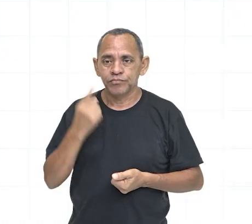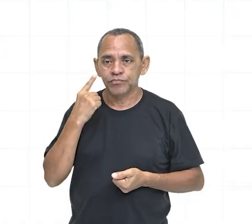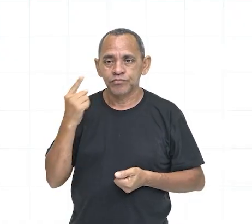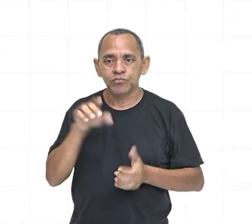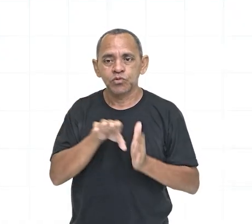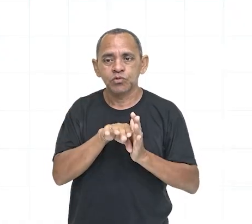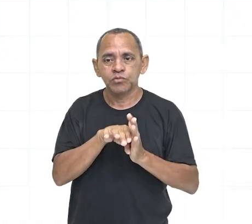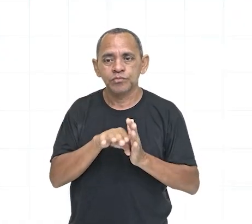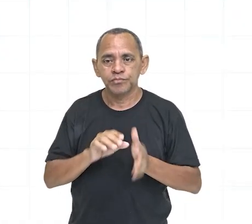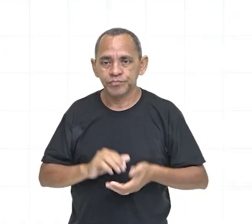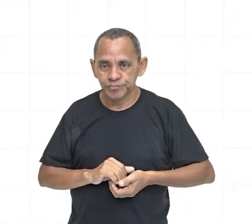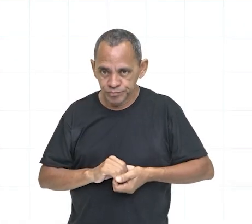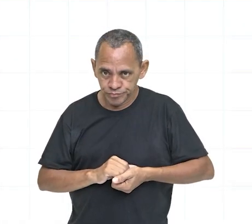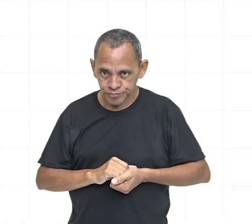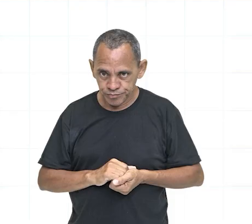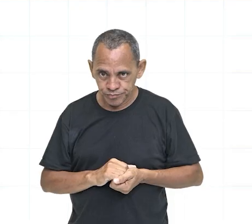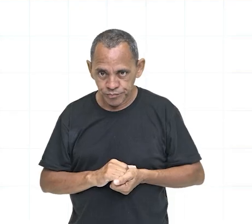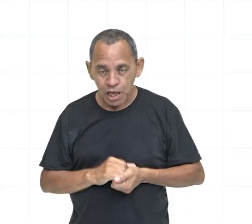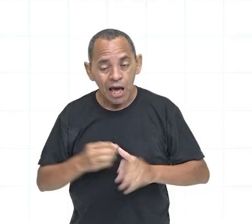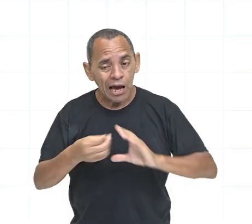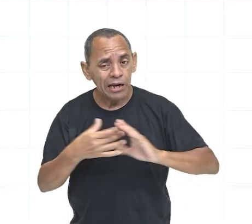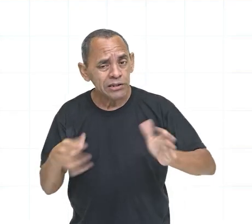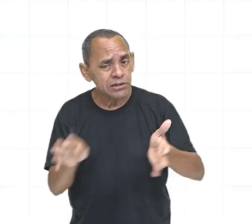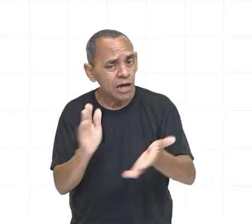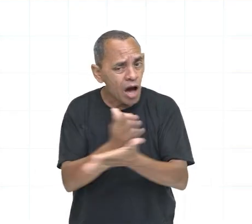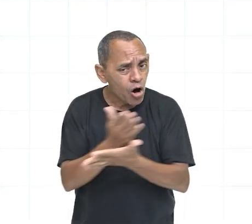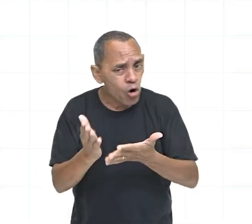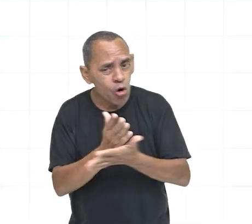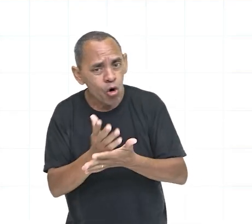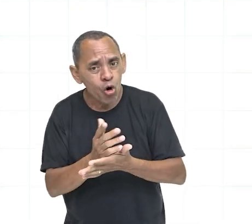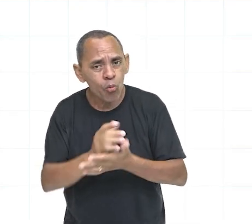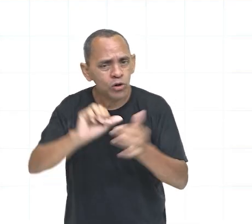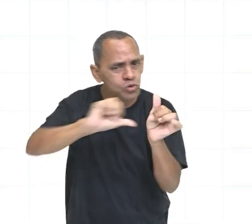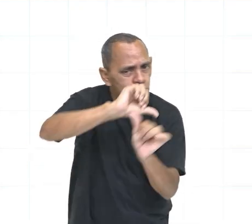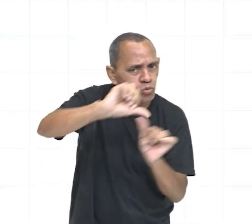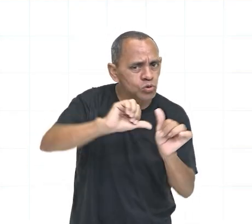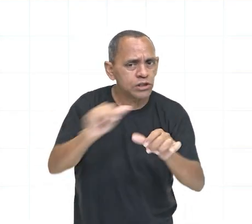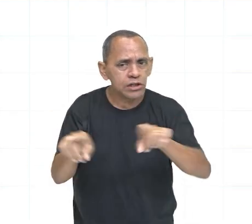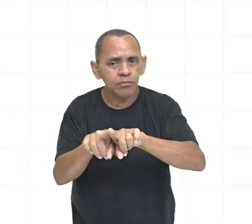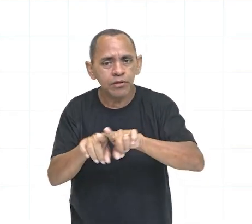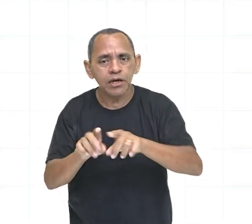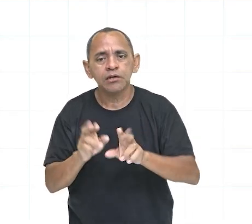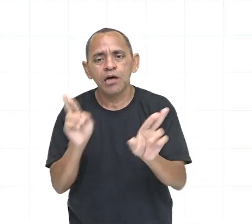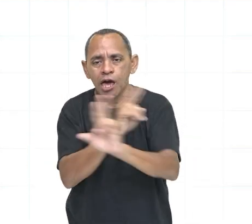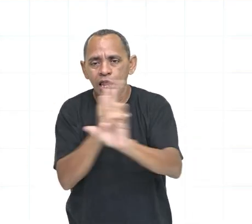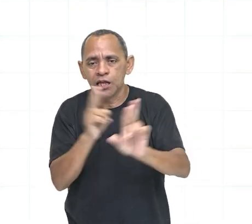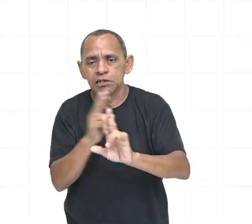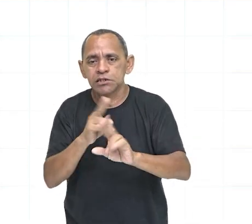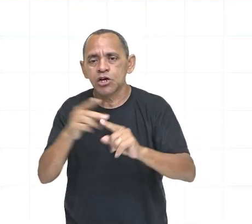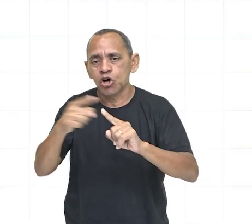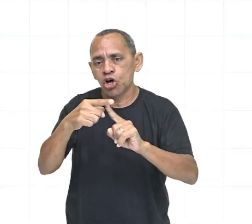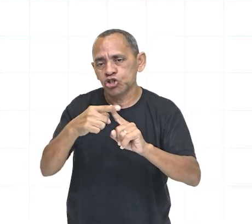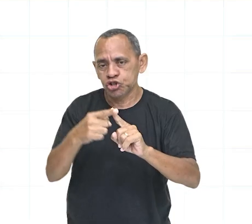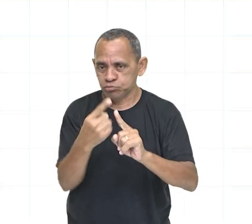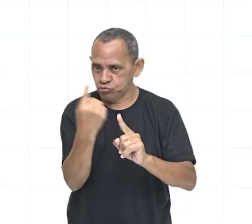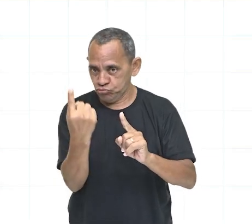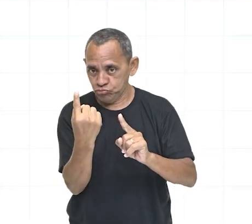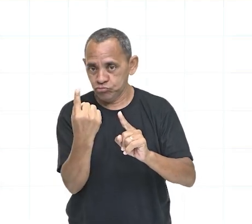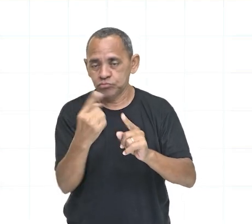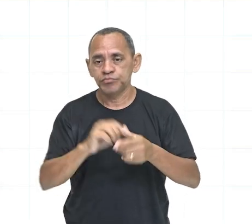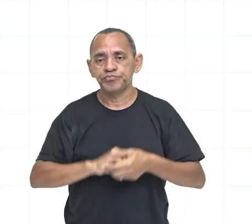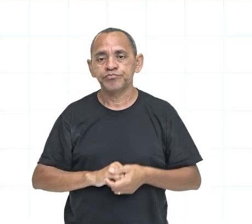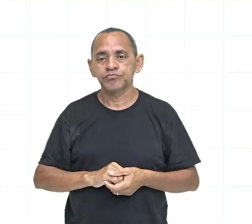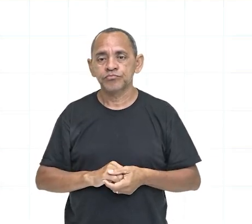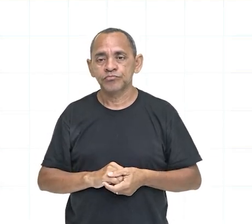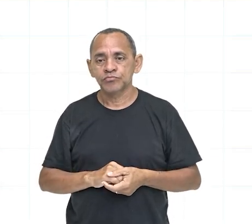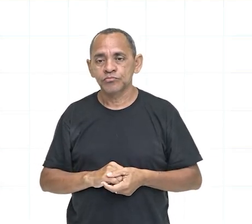condicional? Então, ela altera algumas coisas em relação à do tipo 1. Ambas são,